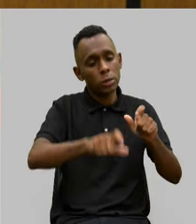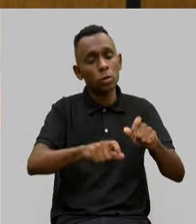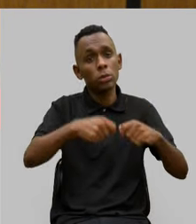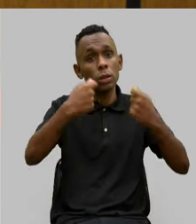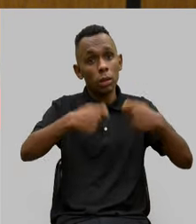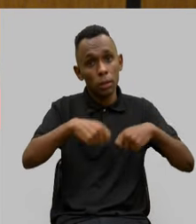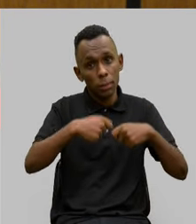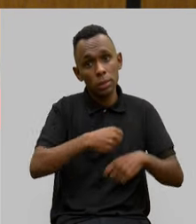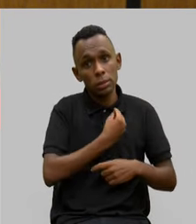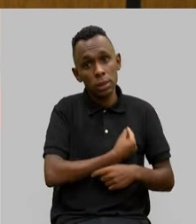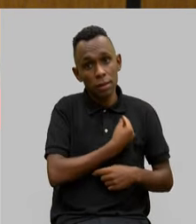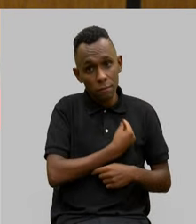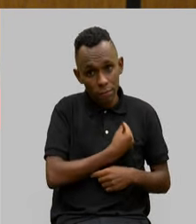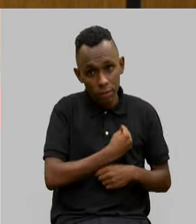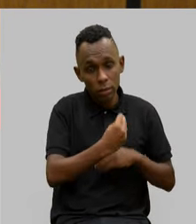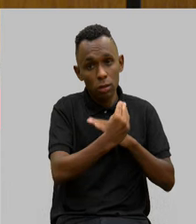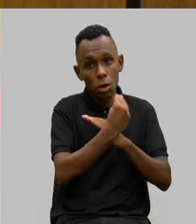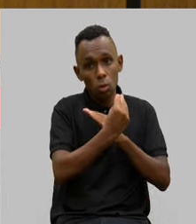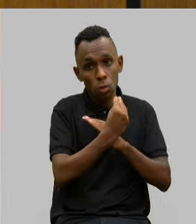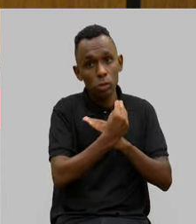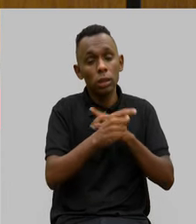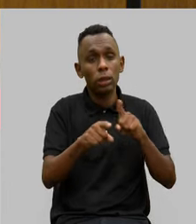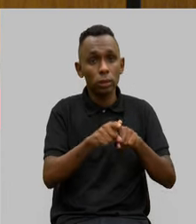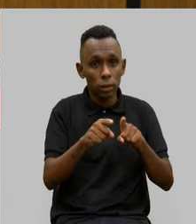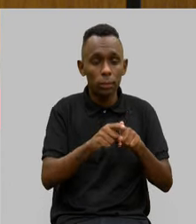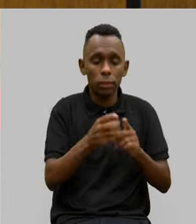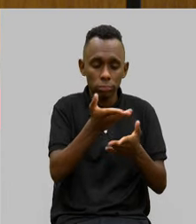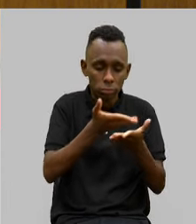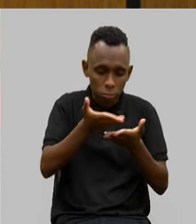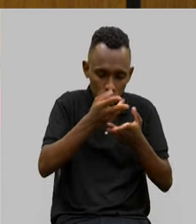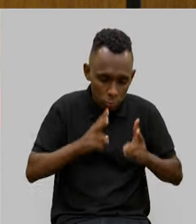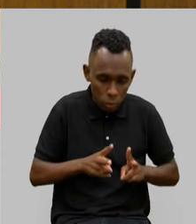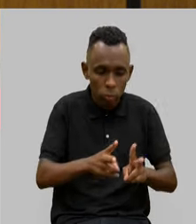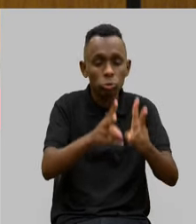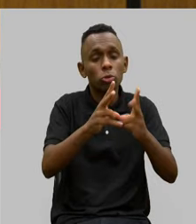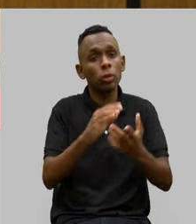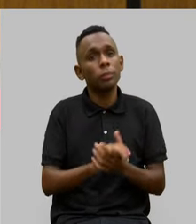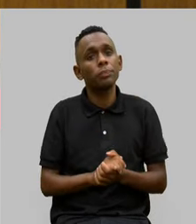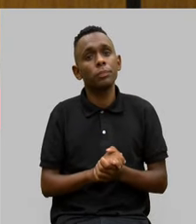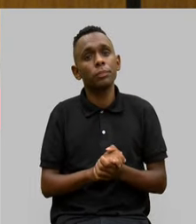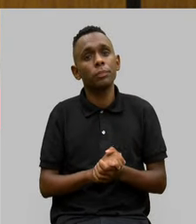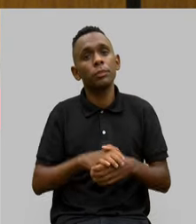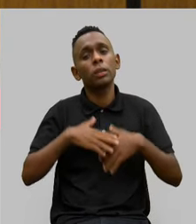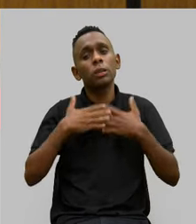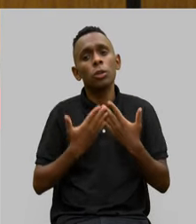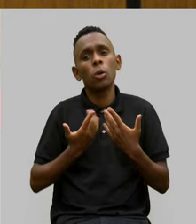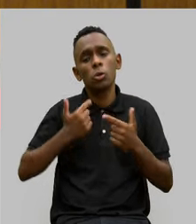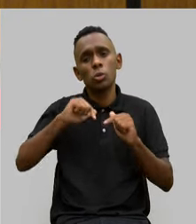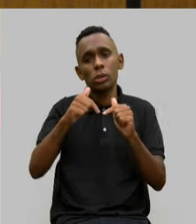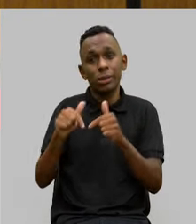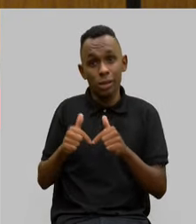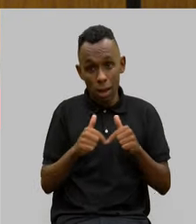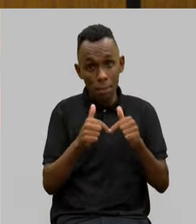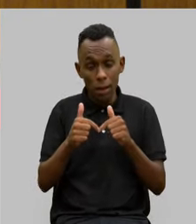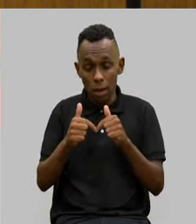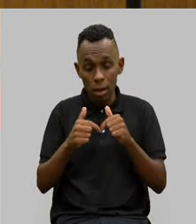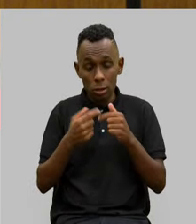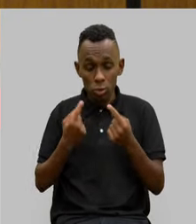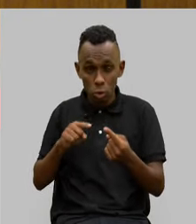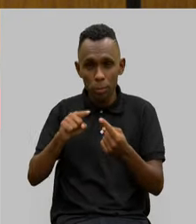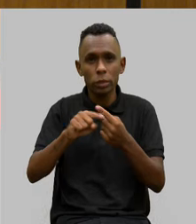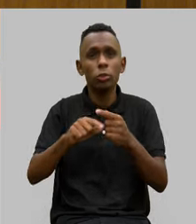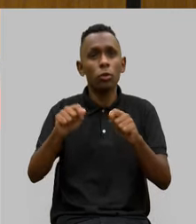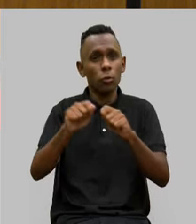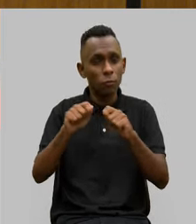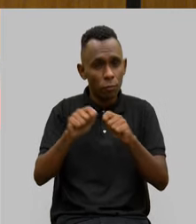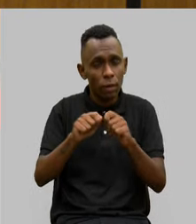de sobreviver e precisam dar continuidade ao seu tratamento quando a gente trabalha nesse sentido e a gente faz isso a gente faz